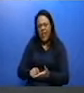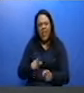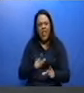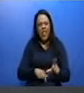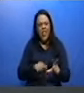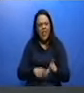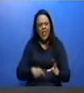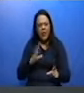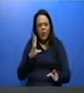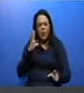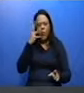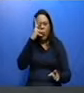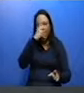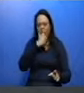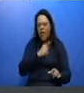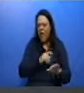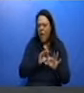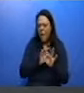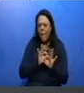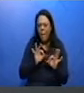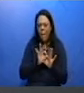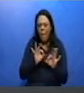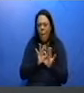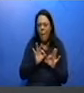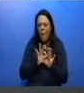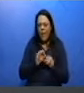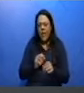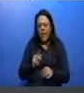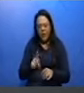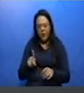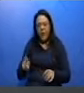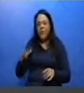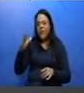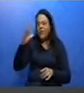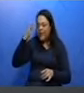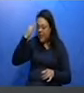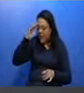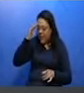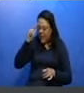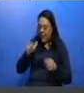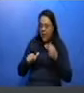bonita, tá? Capricha. A professora tem que entender.